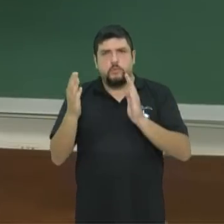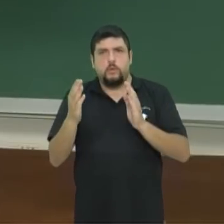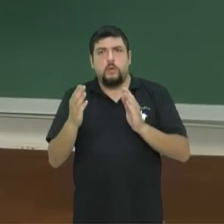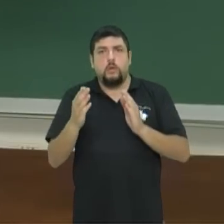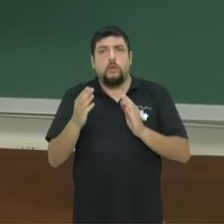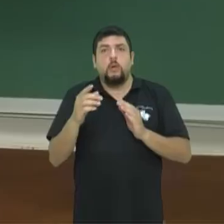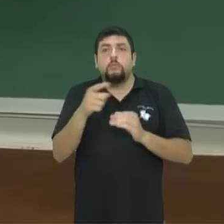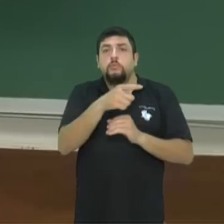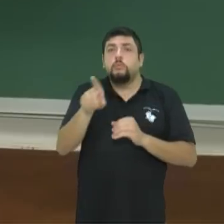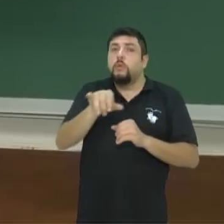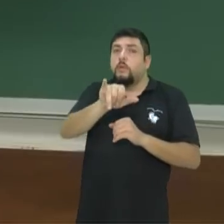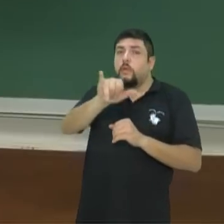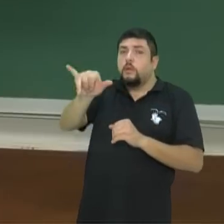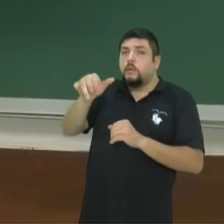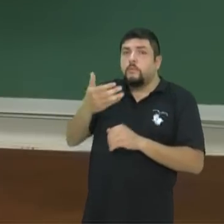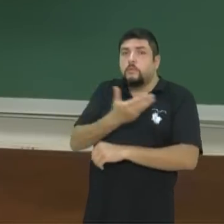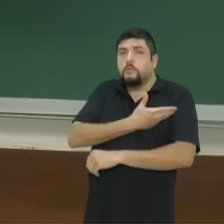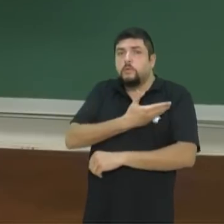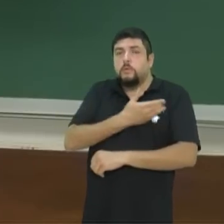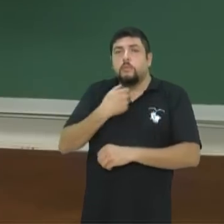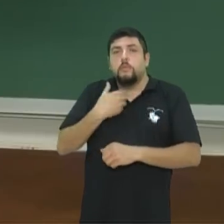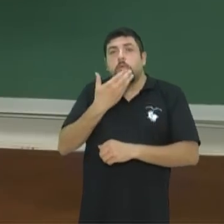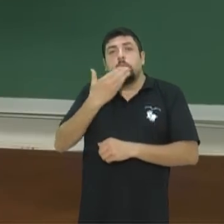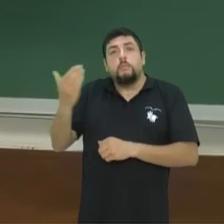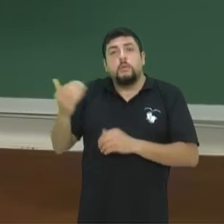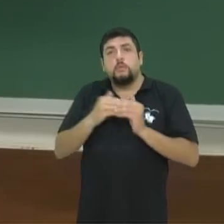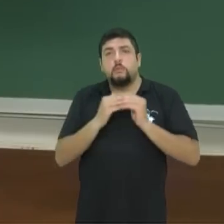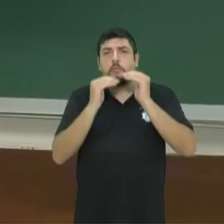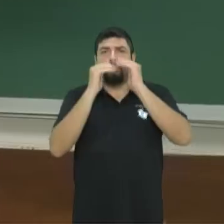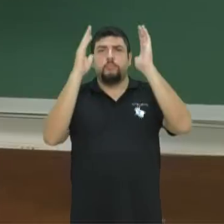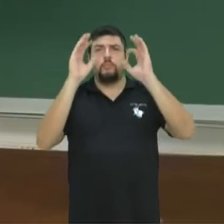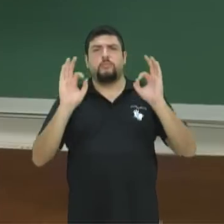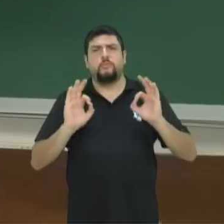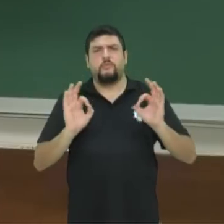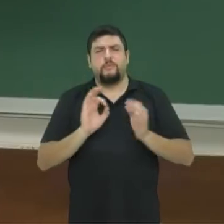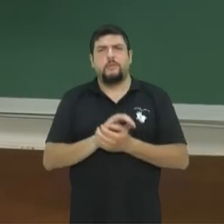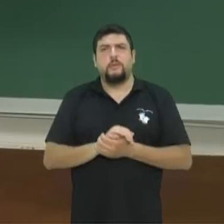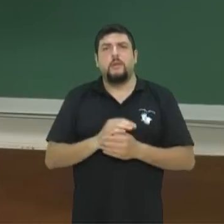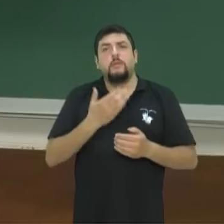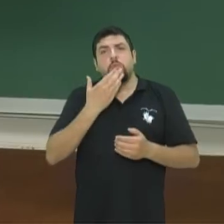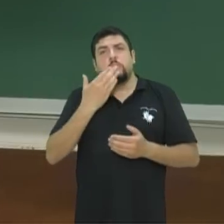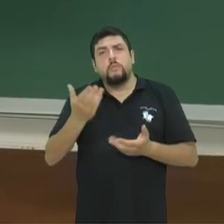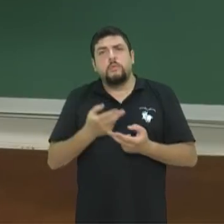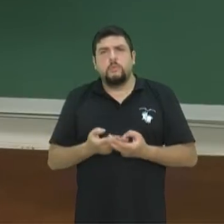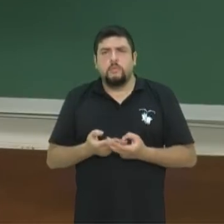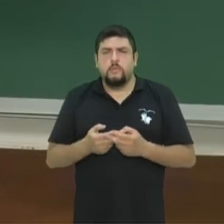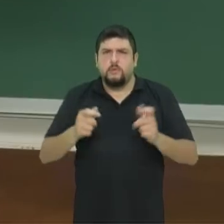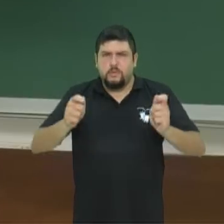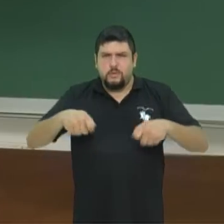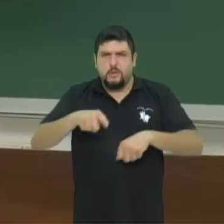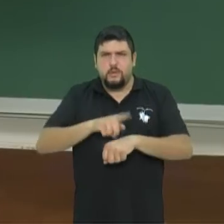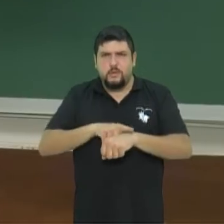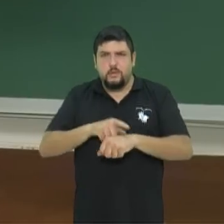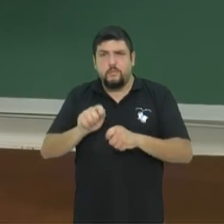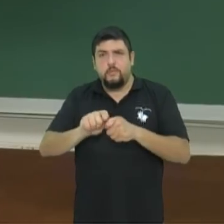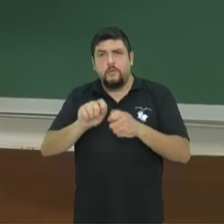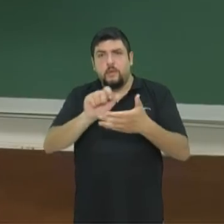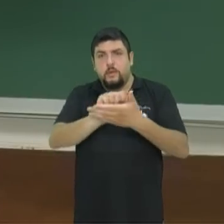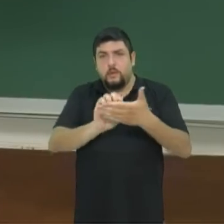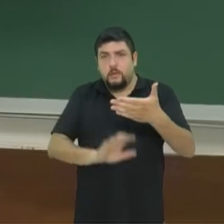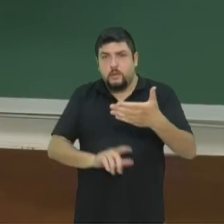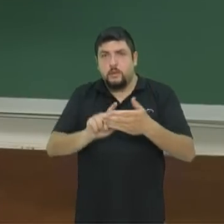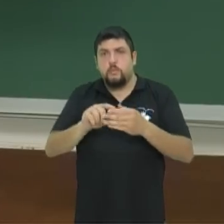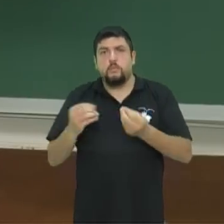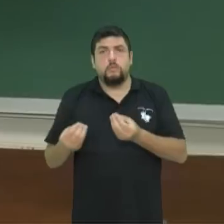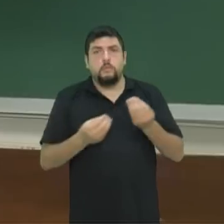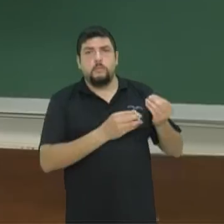vocês, né? Peçam para que eles não desistam de estudar esse ano, que ainda dá tempo de fazer as atividades, de levar as atividades na